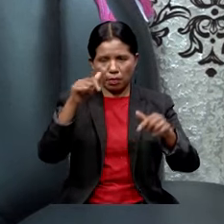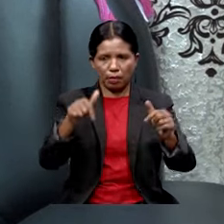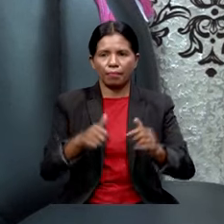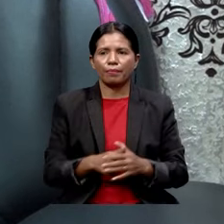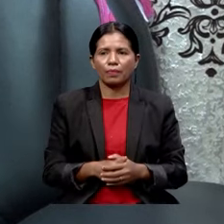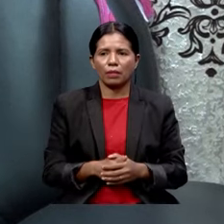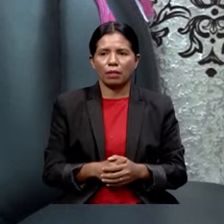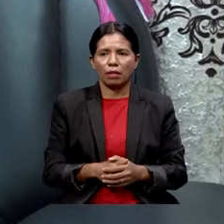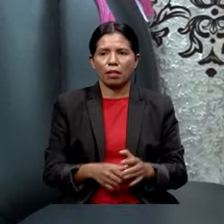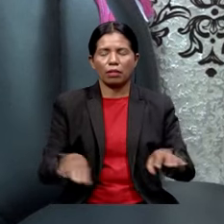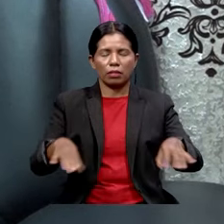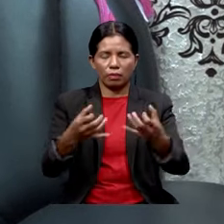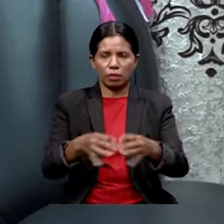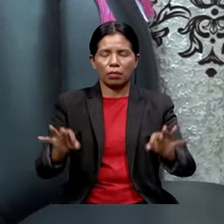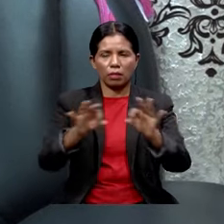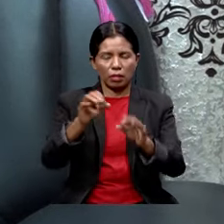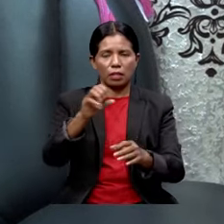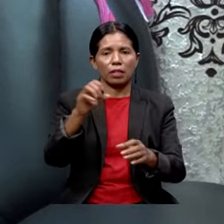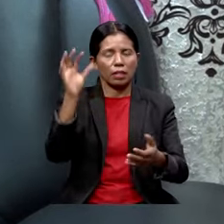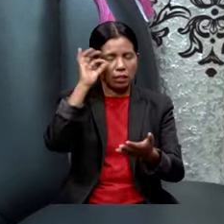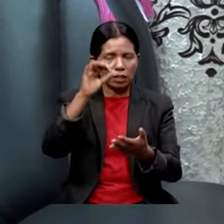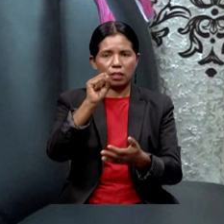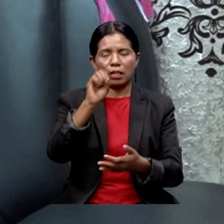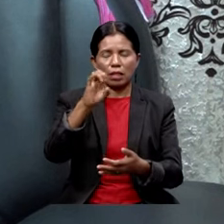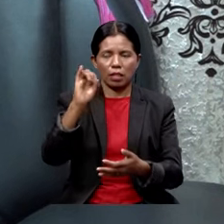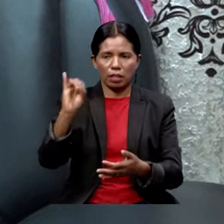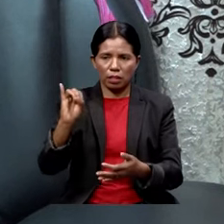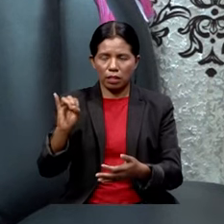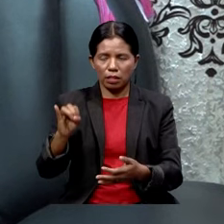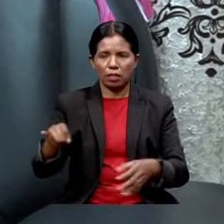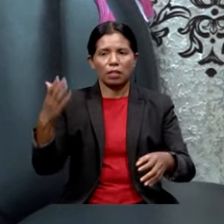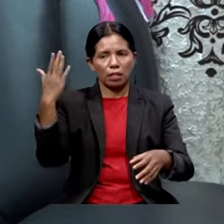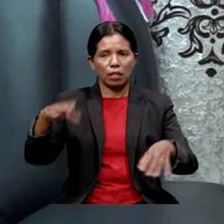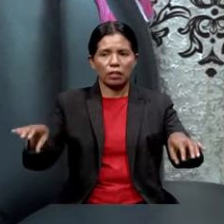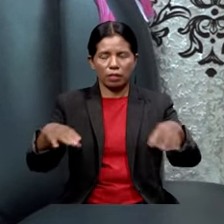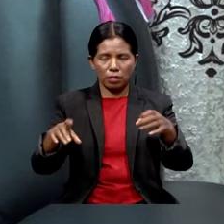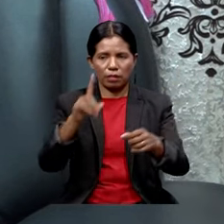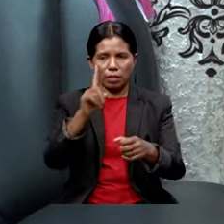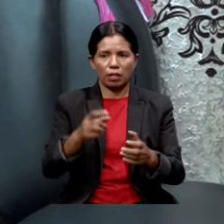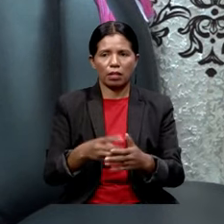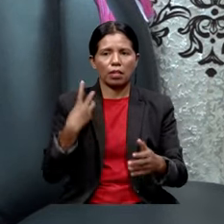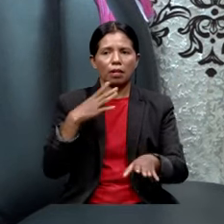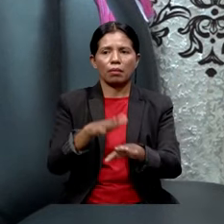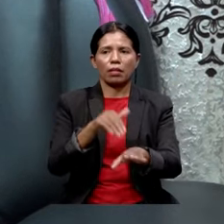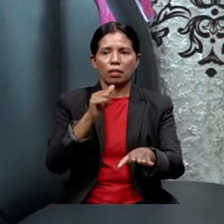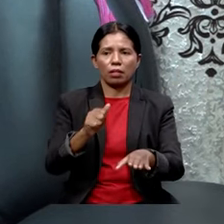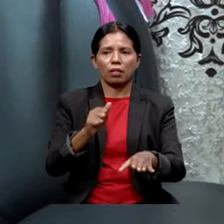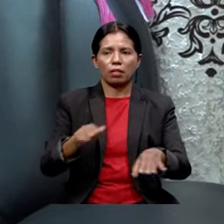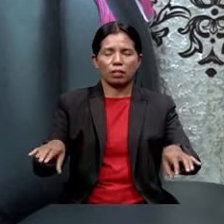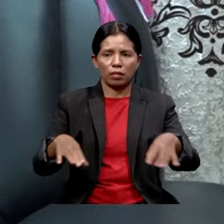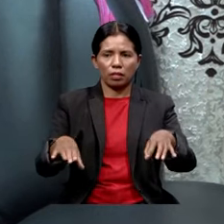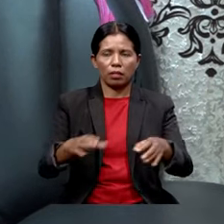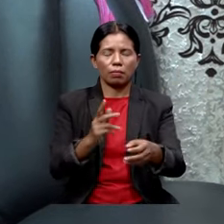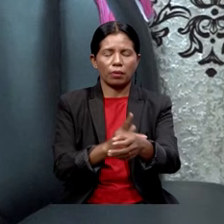nemo sai serviço principal secretário da igualdade e a serviço ida ami bol na relação sa